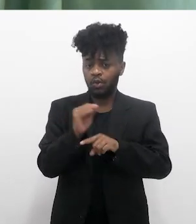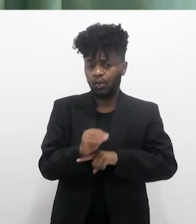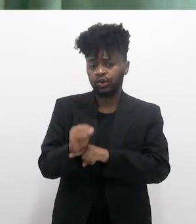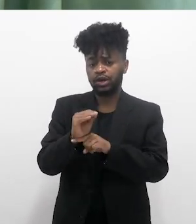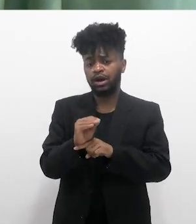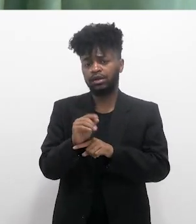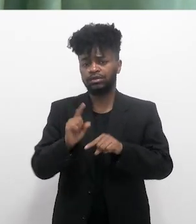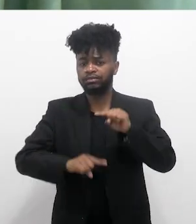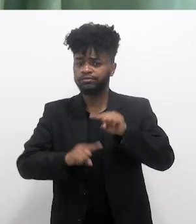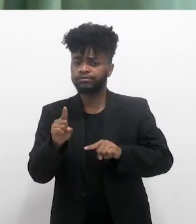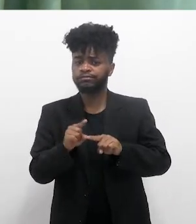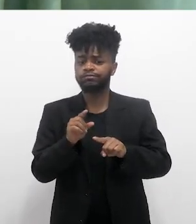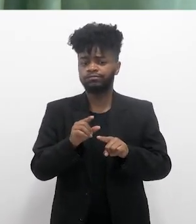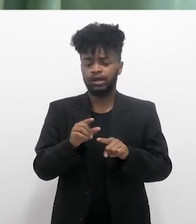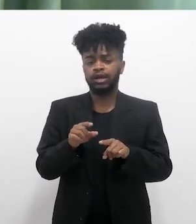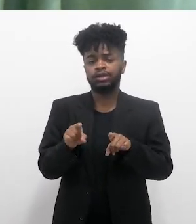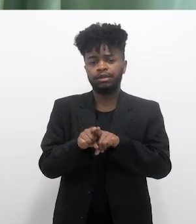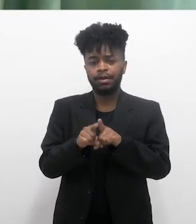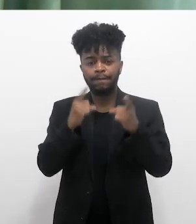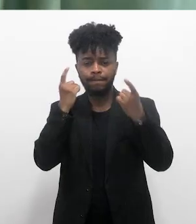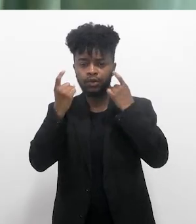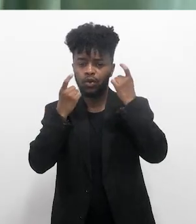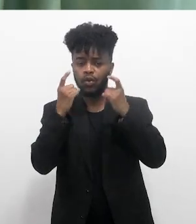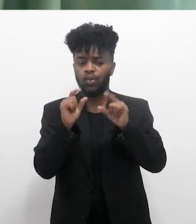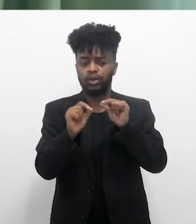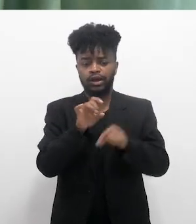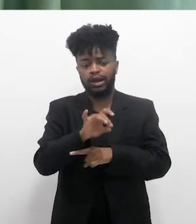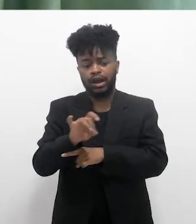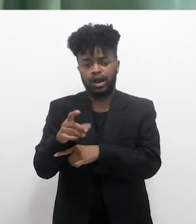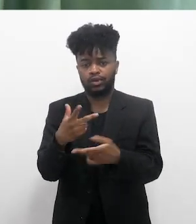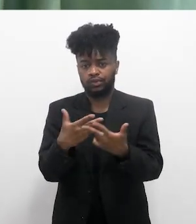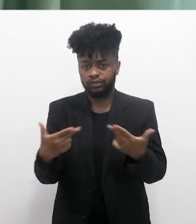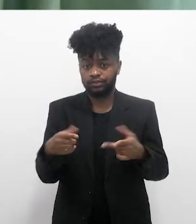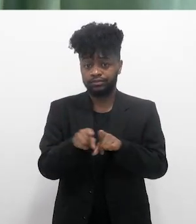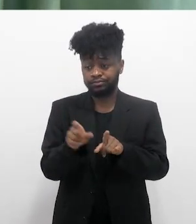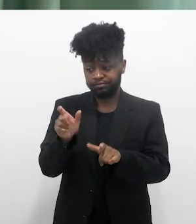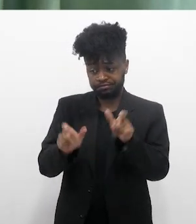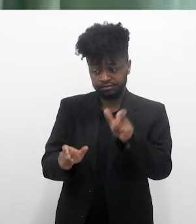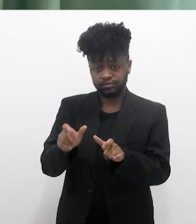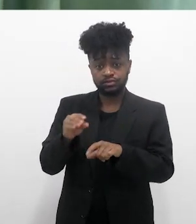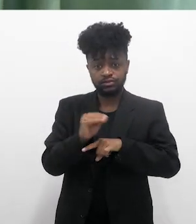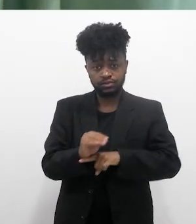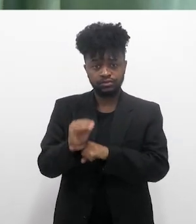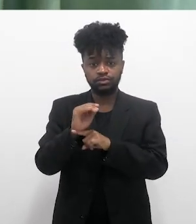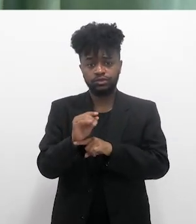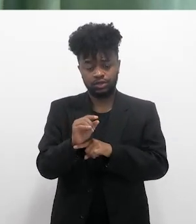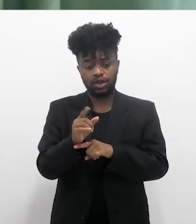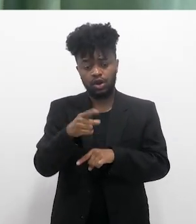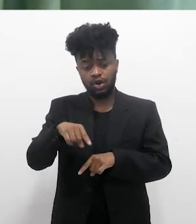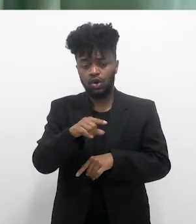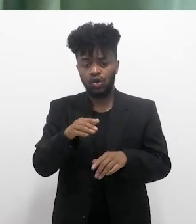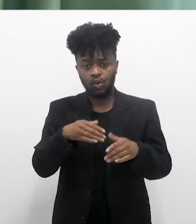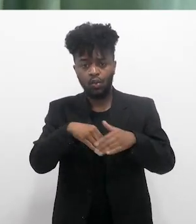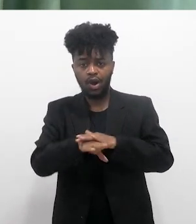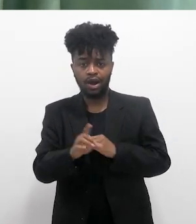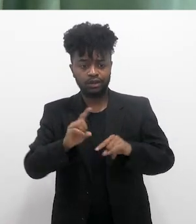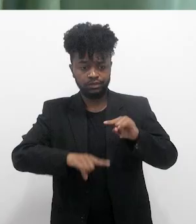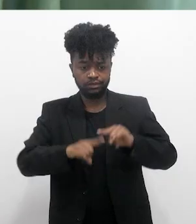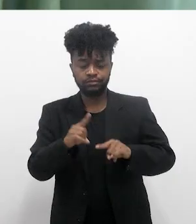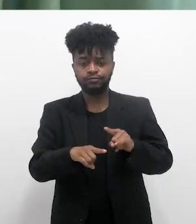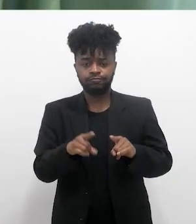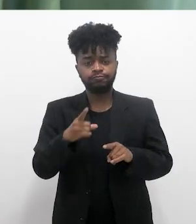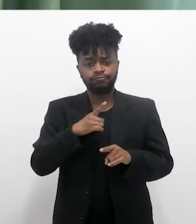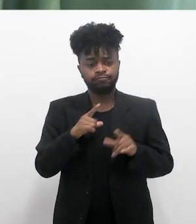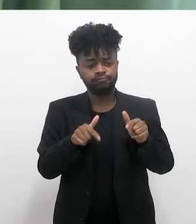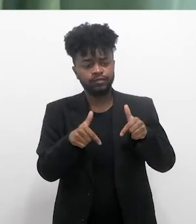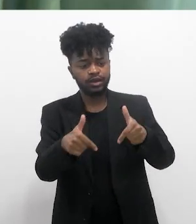ali, a preocupação. Esses caras que cuidam, né, são colecionadores, e fazem uma